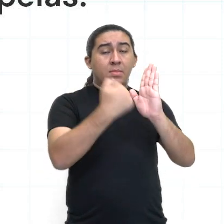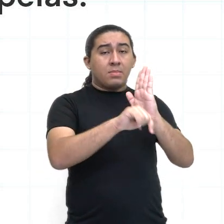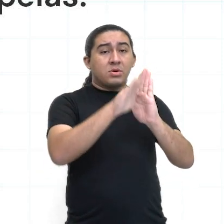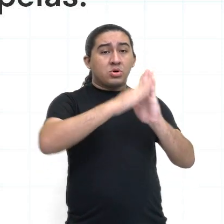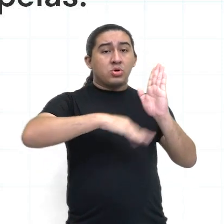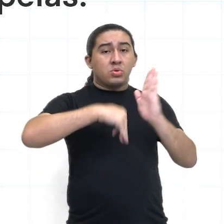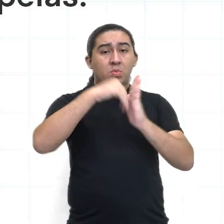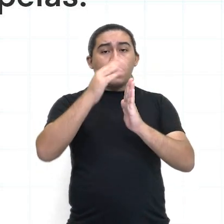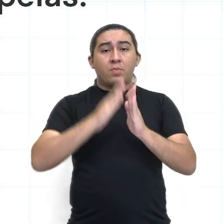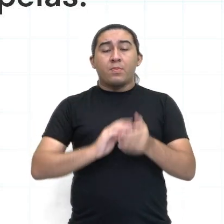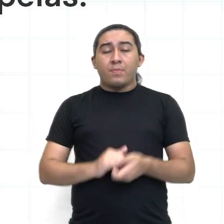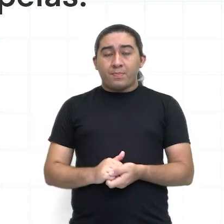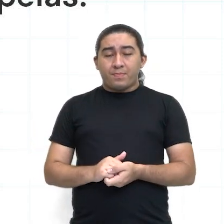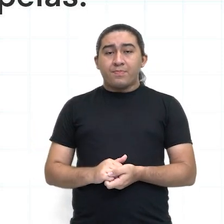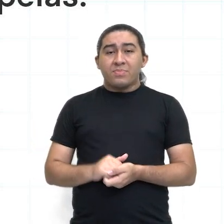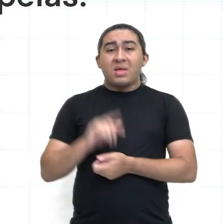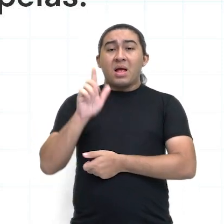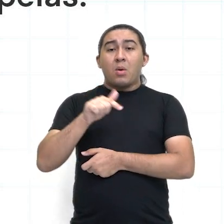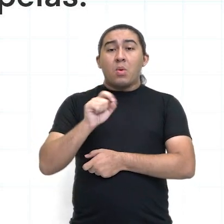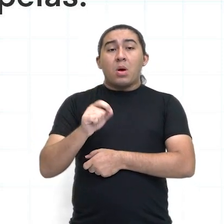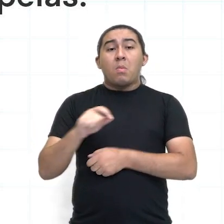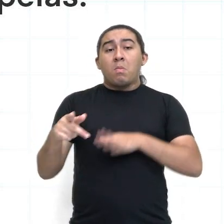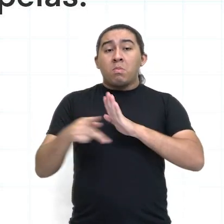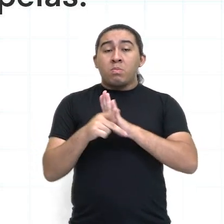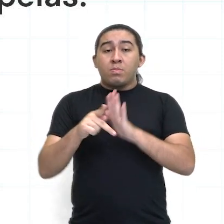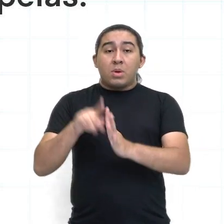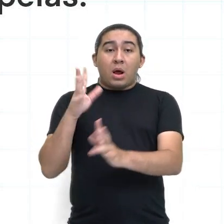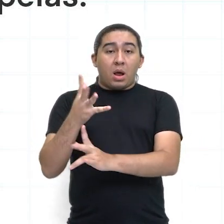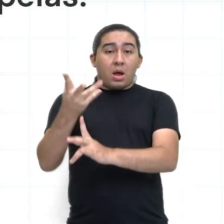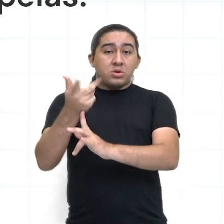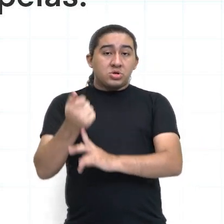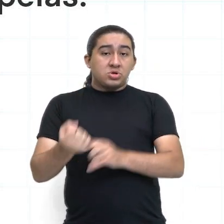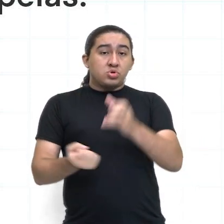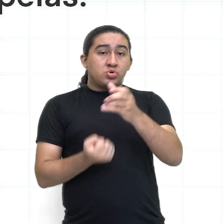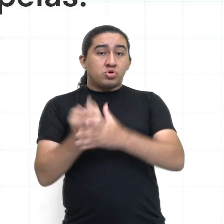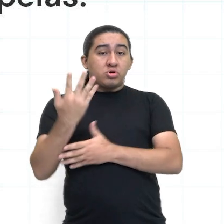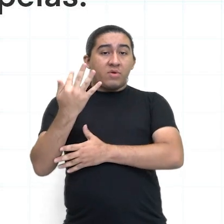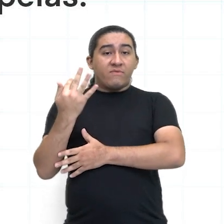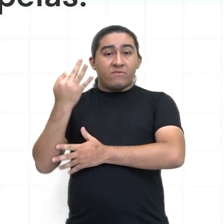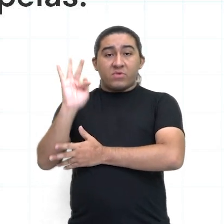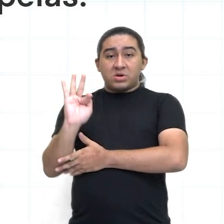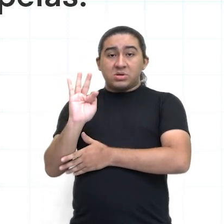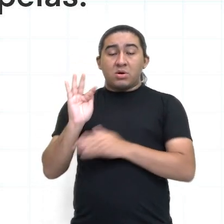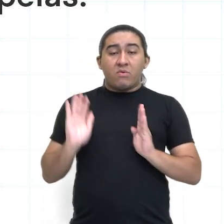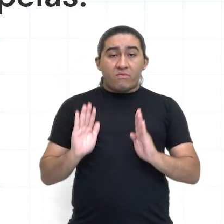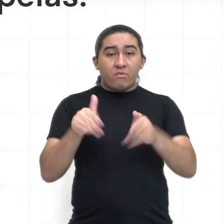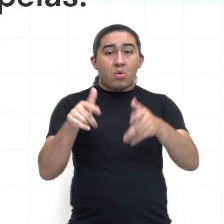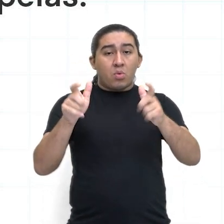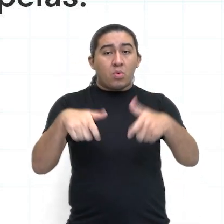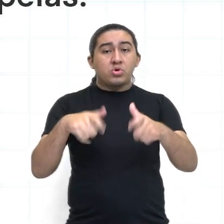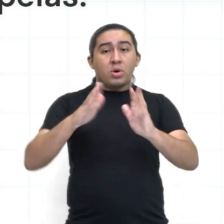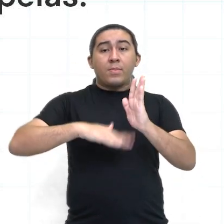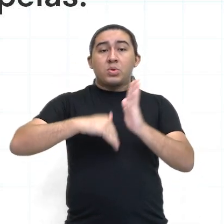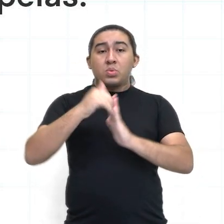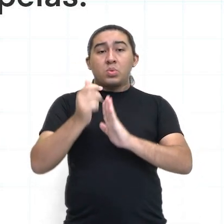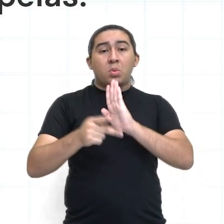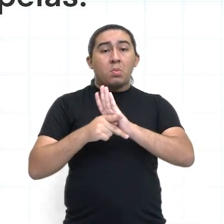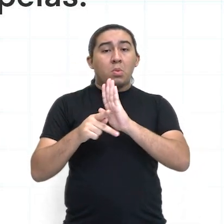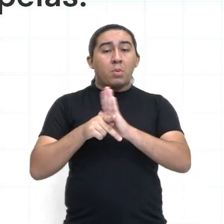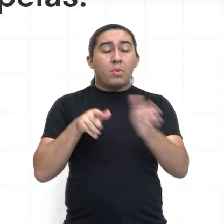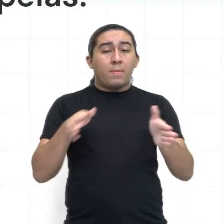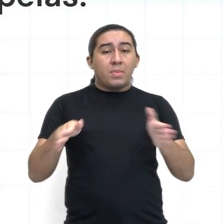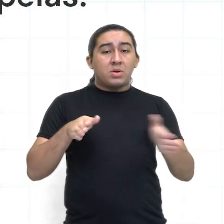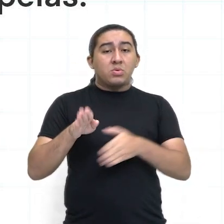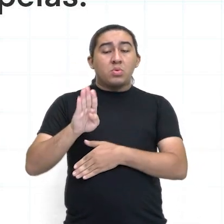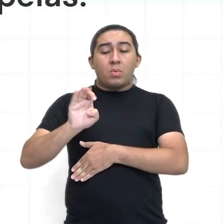o impressionismo foi uma tendência artística francesa com ênfase na pintura